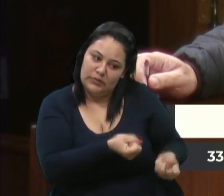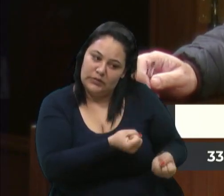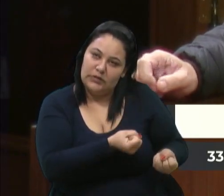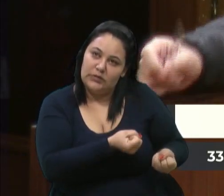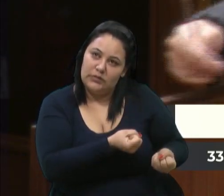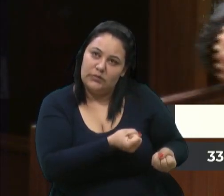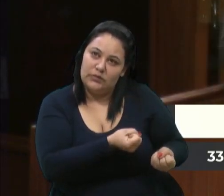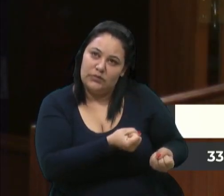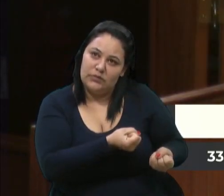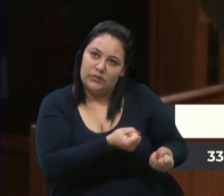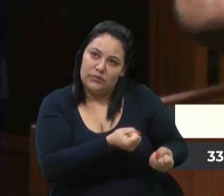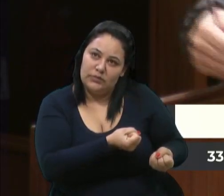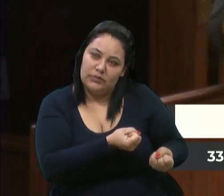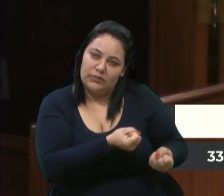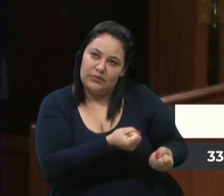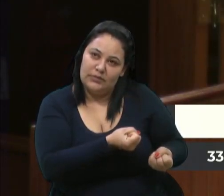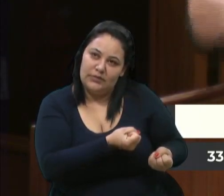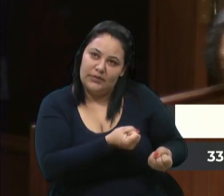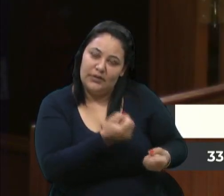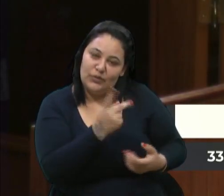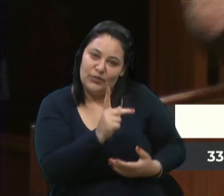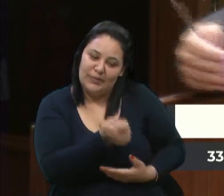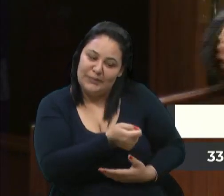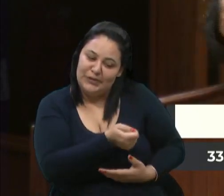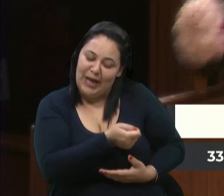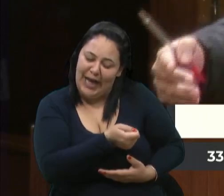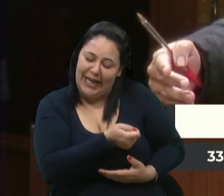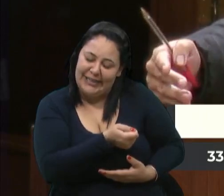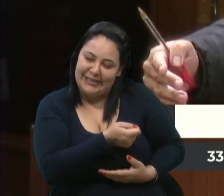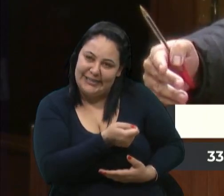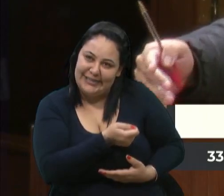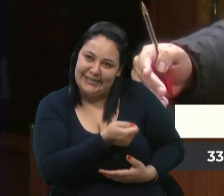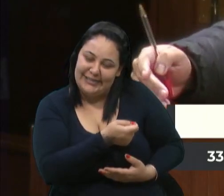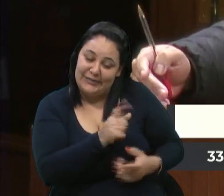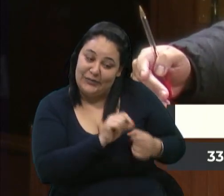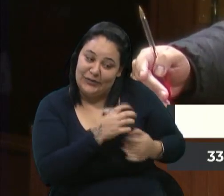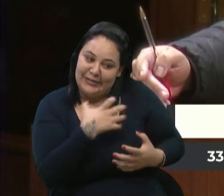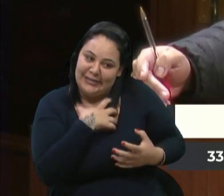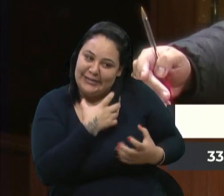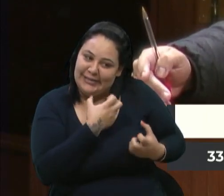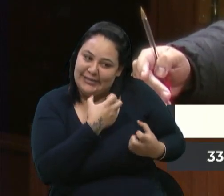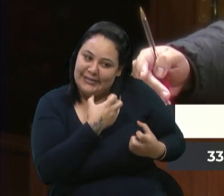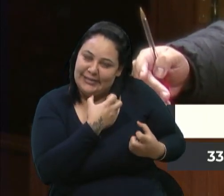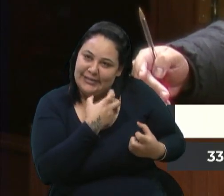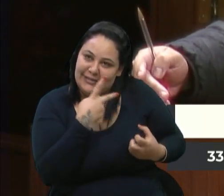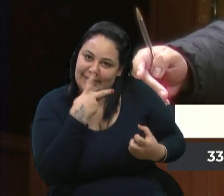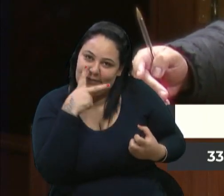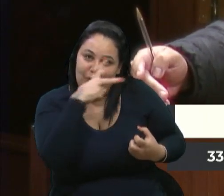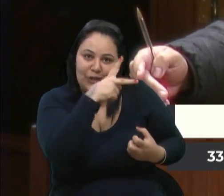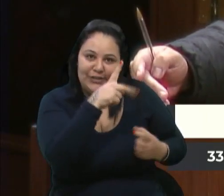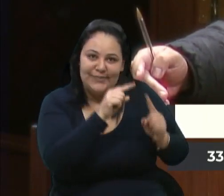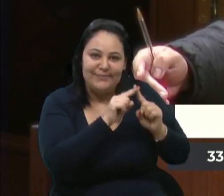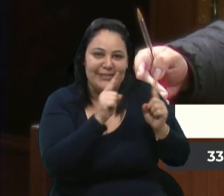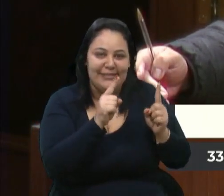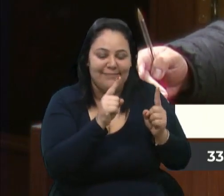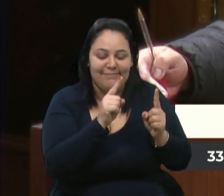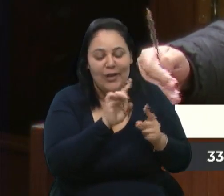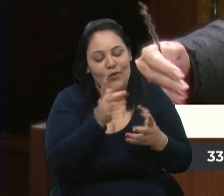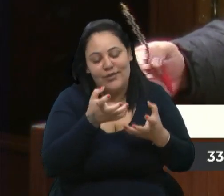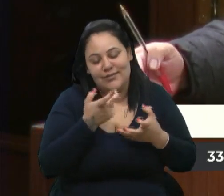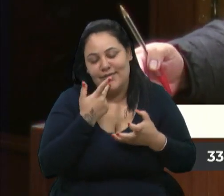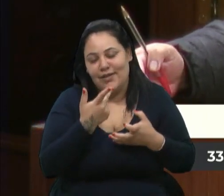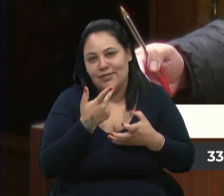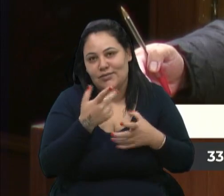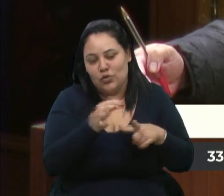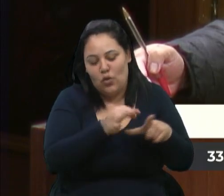corretivo, mesmo que ele tenha sido feito de forma mais enfática, né? Porque eu não quis falar do comércio em geral. Talvez